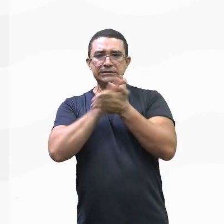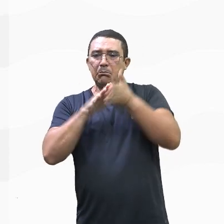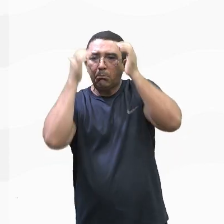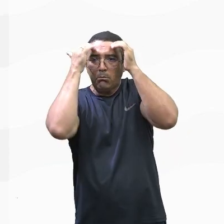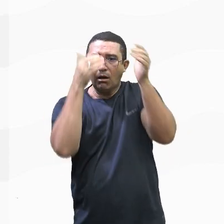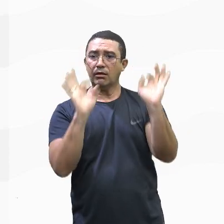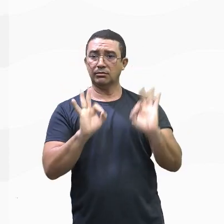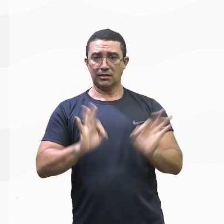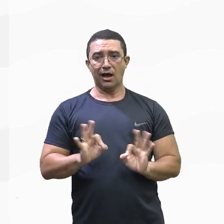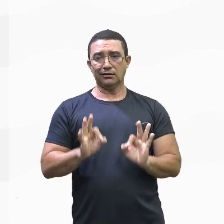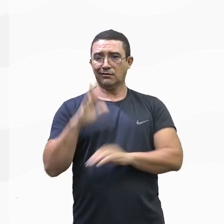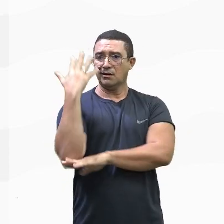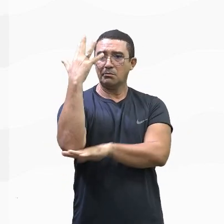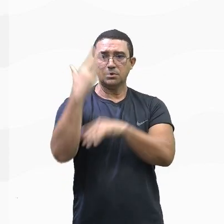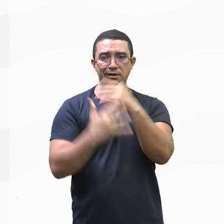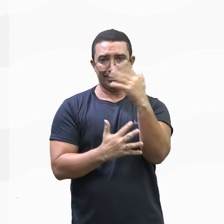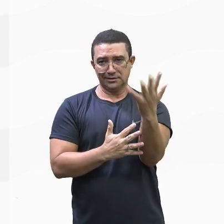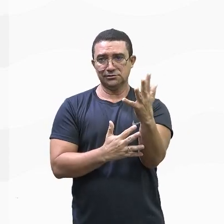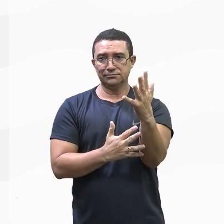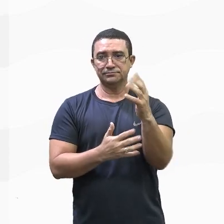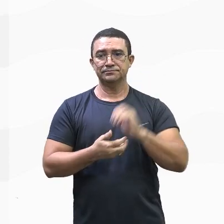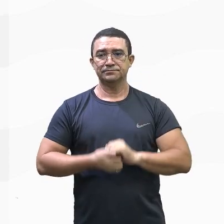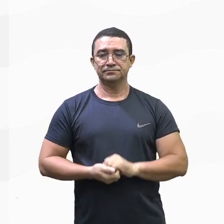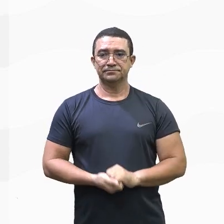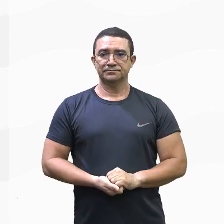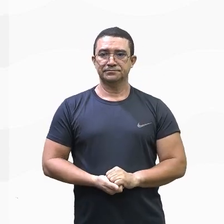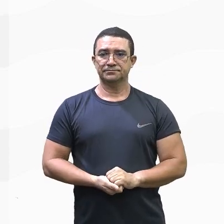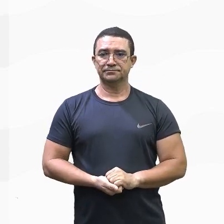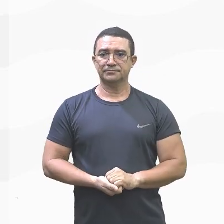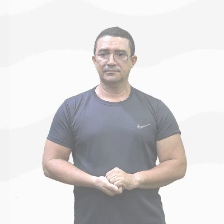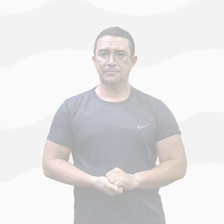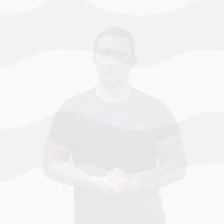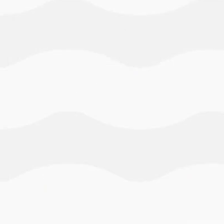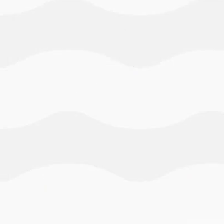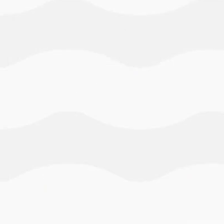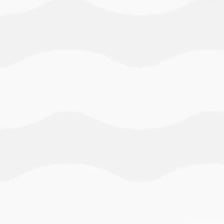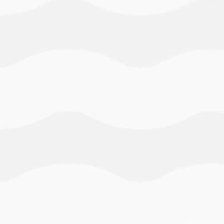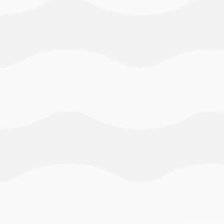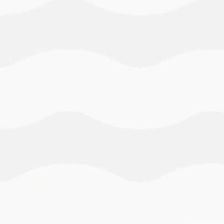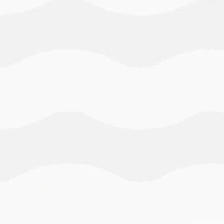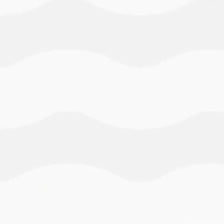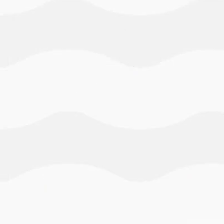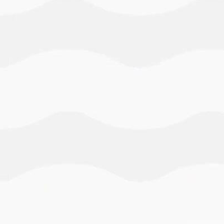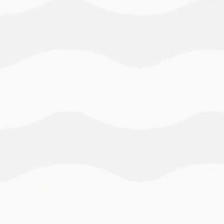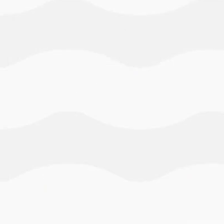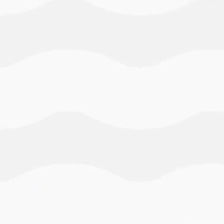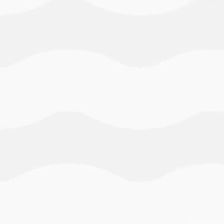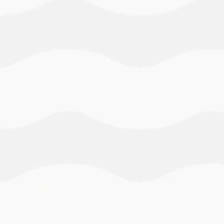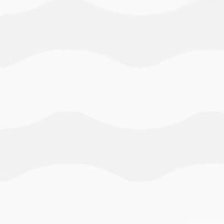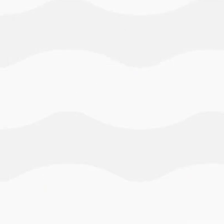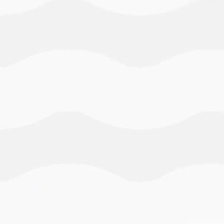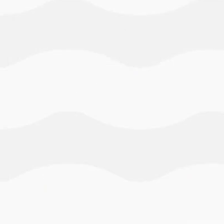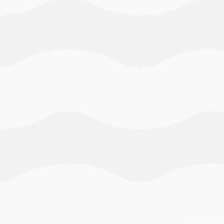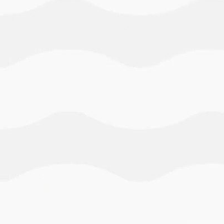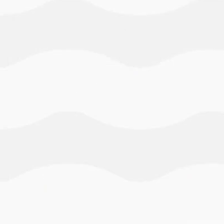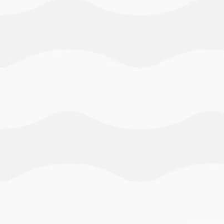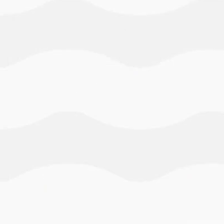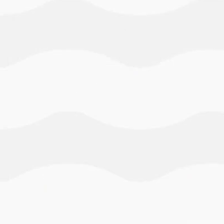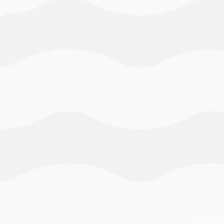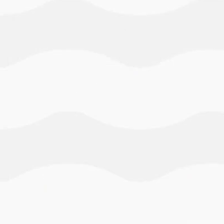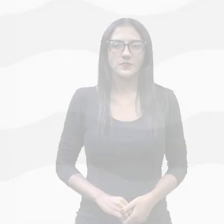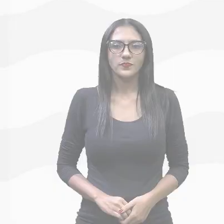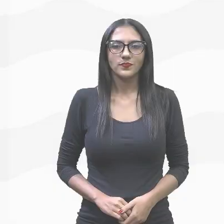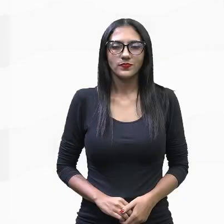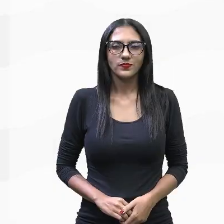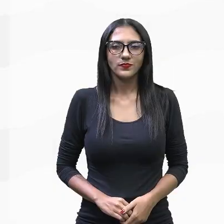respeitar o meio ambiente e tudo mais, tá bom? E aí essa mineração, ela traz também, traz várias ocupações, não é